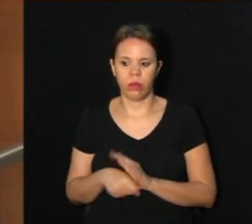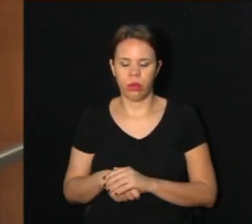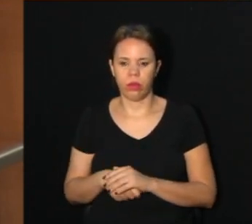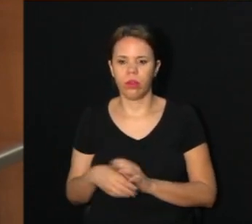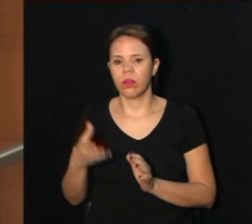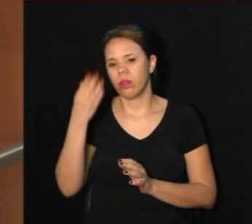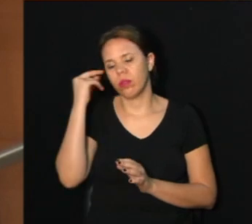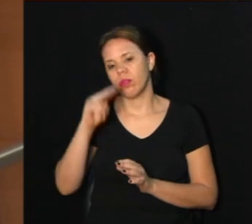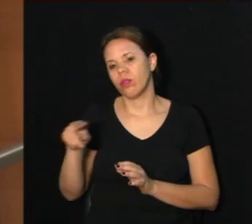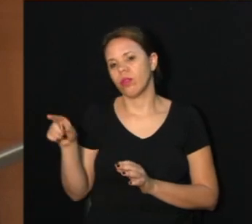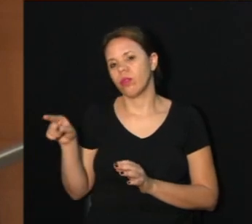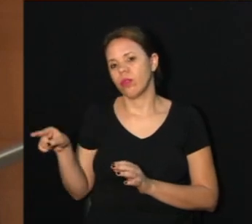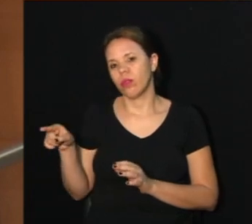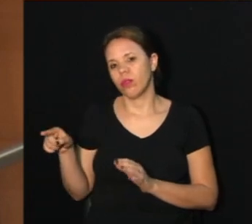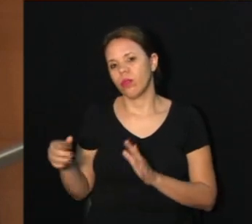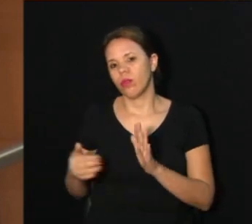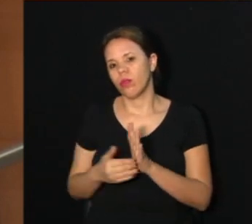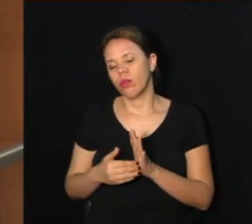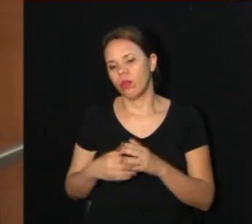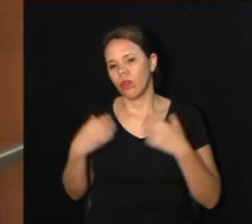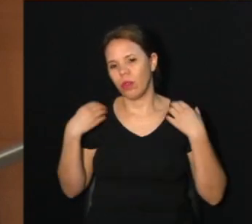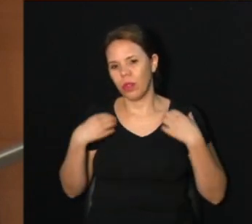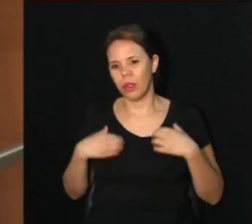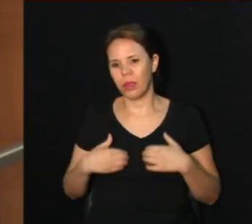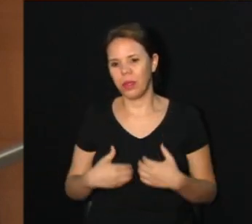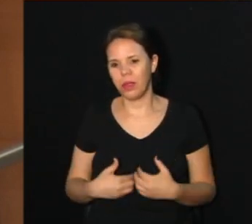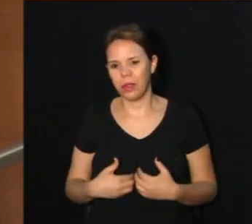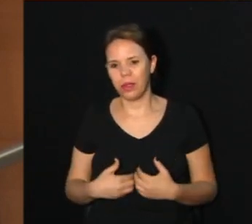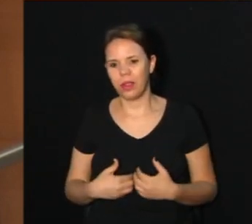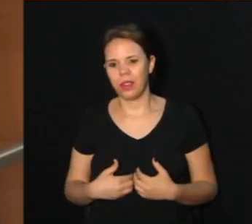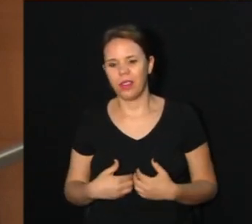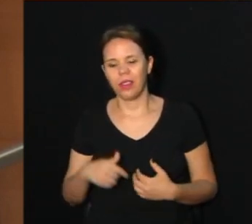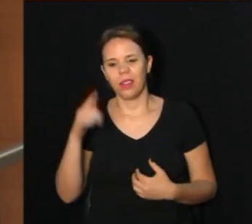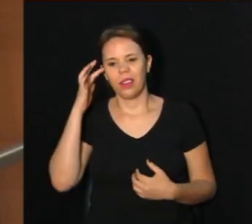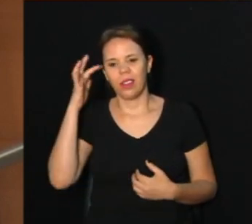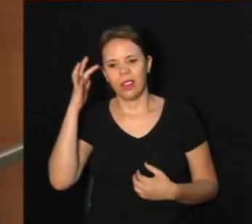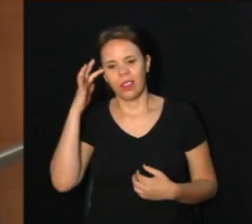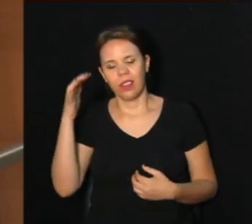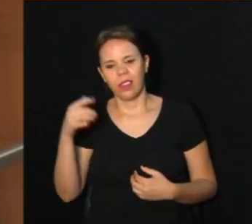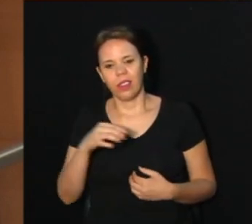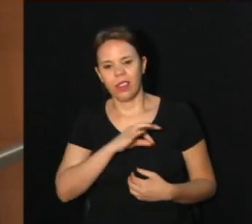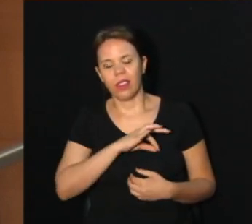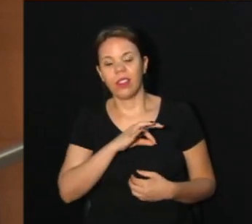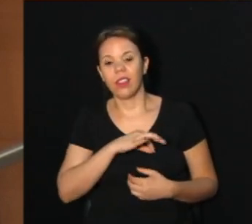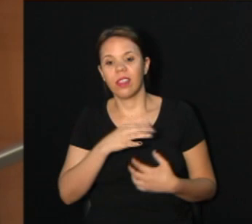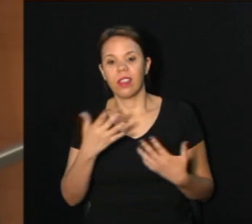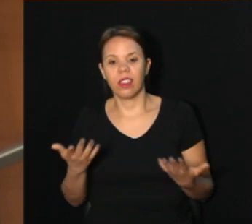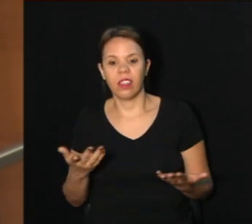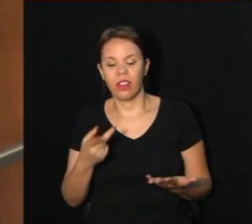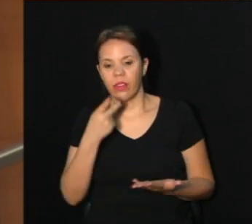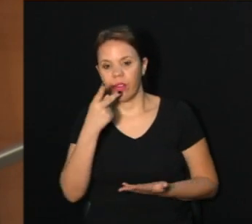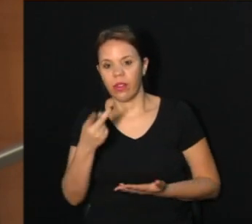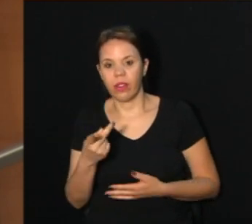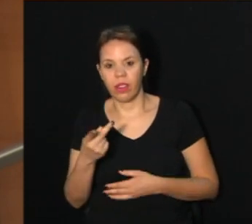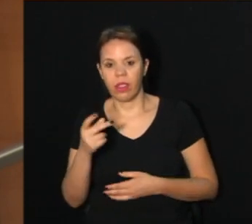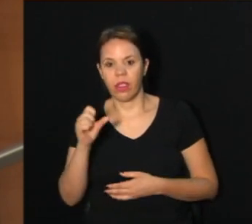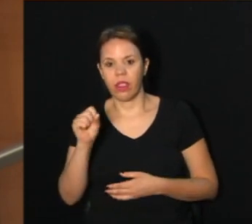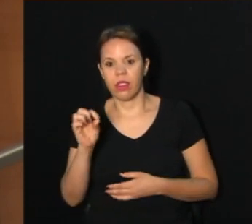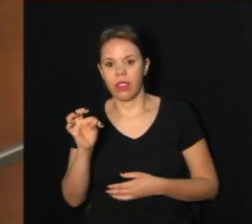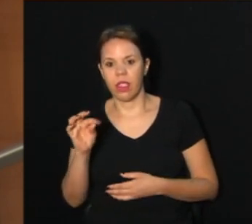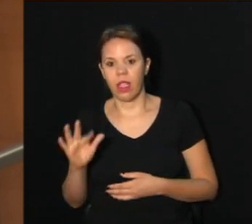o nome desse senhor aqui, o último aqui do paletó, vamos imaginar que o salário, já dito pelo